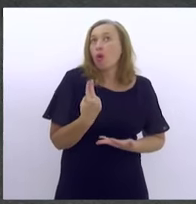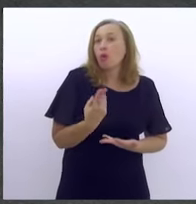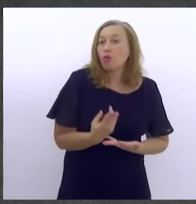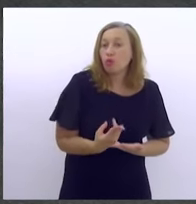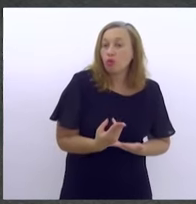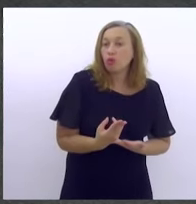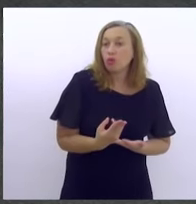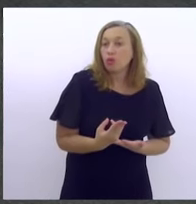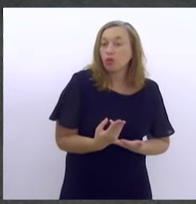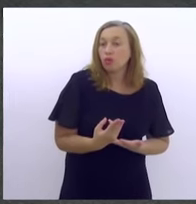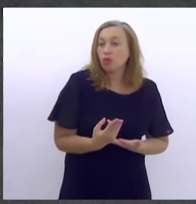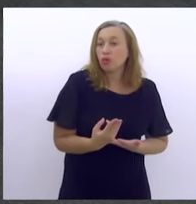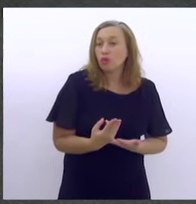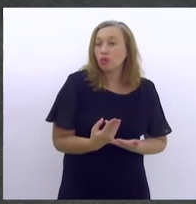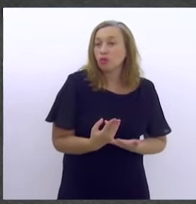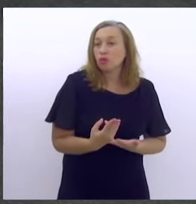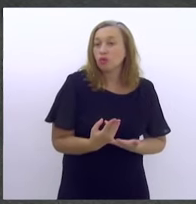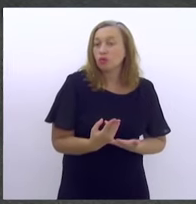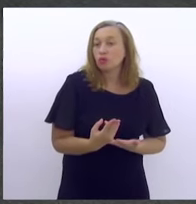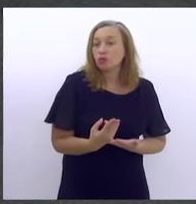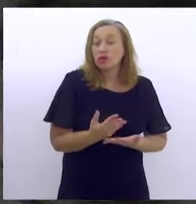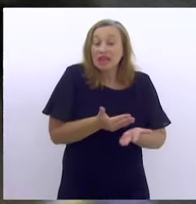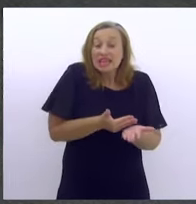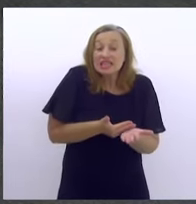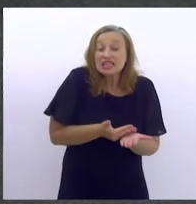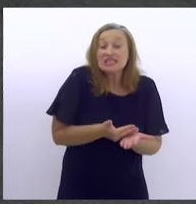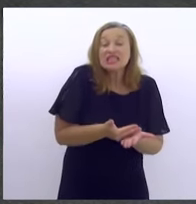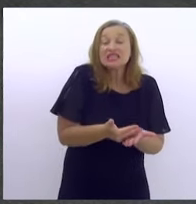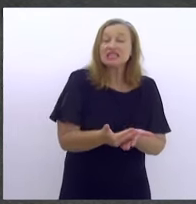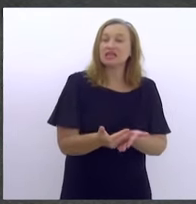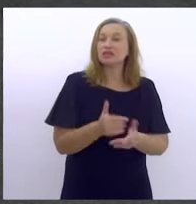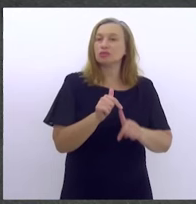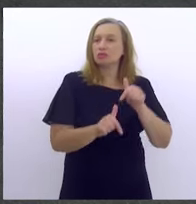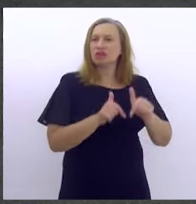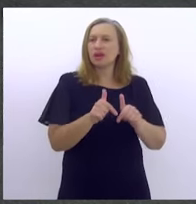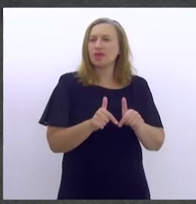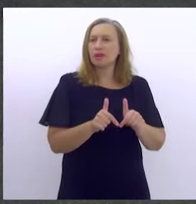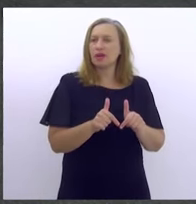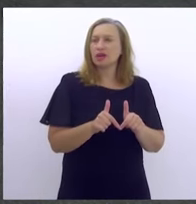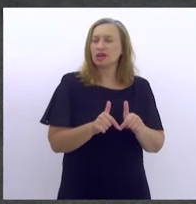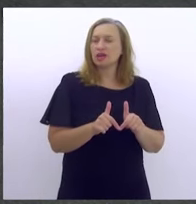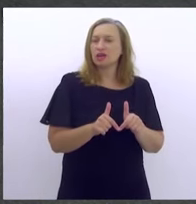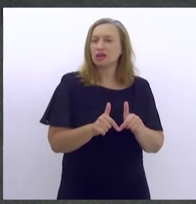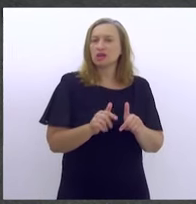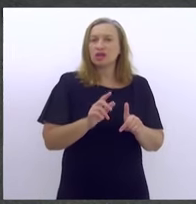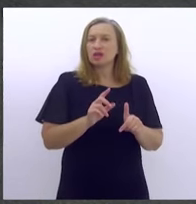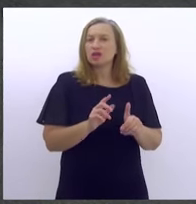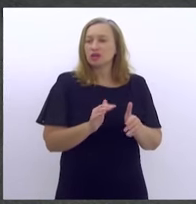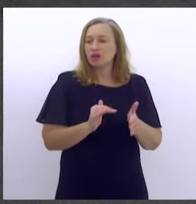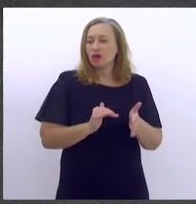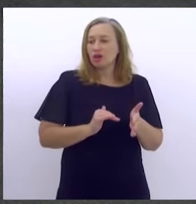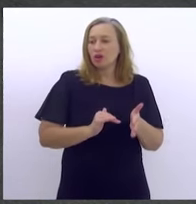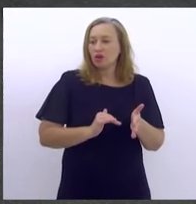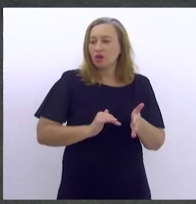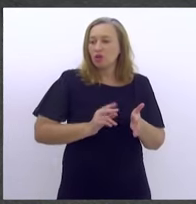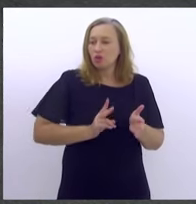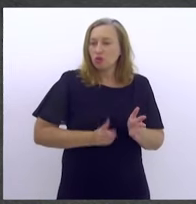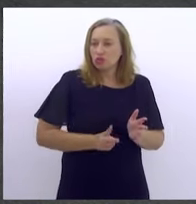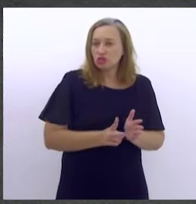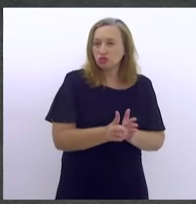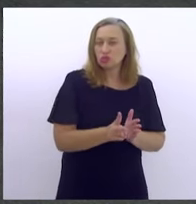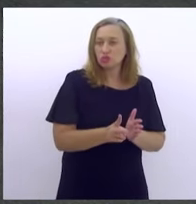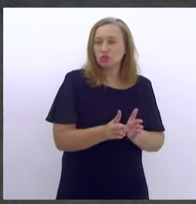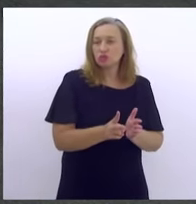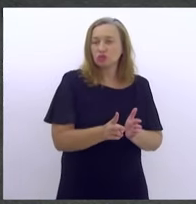na ativa, ou ser veterano, não retira o que significa ser policial militar no Estado do Rio de